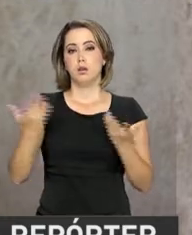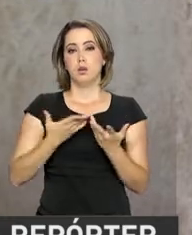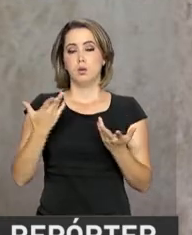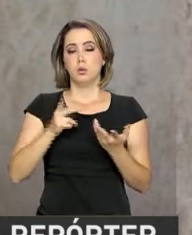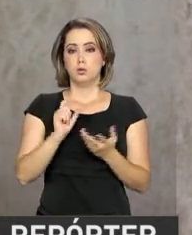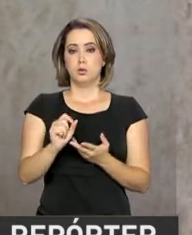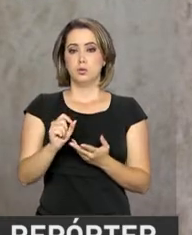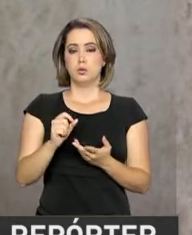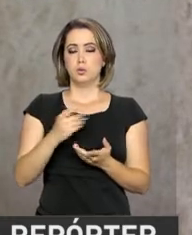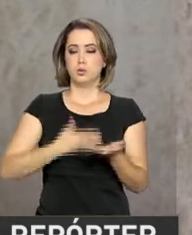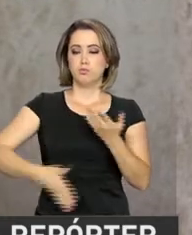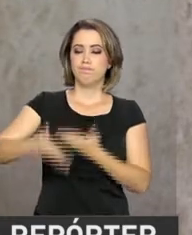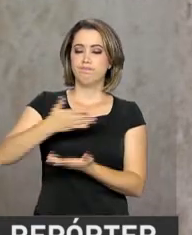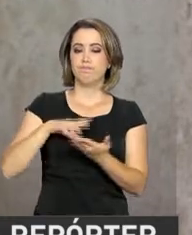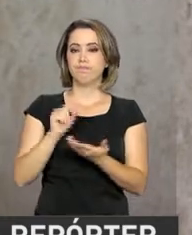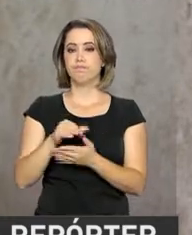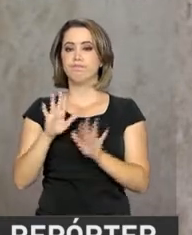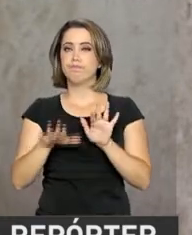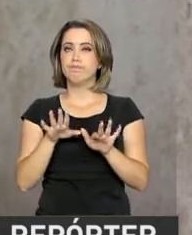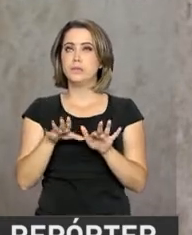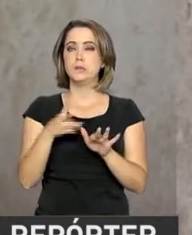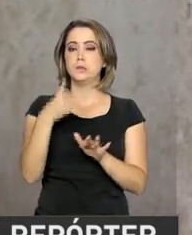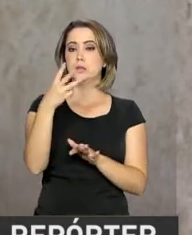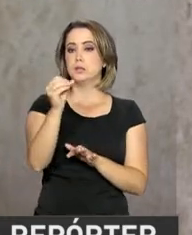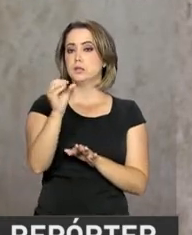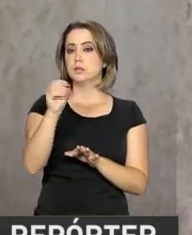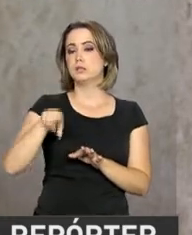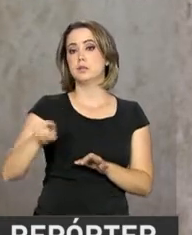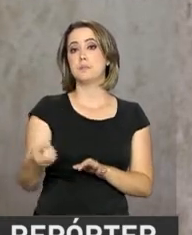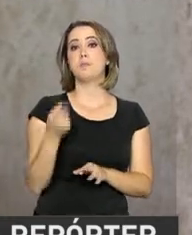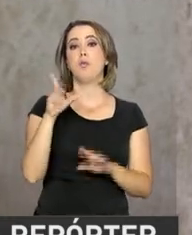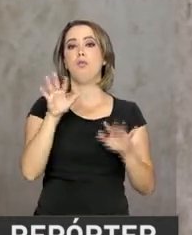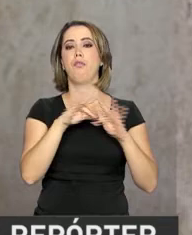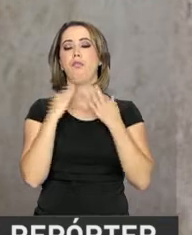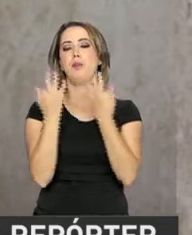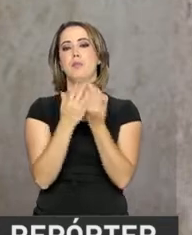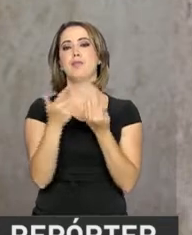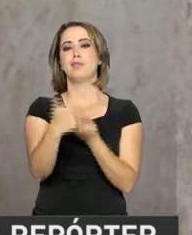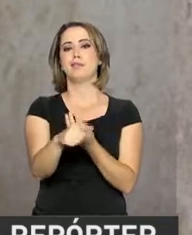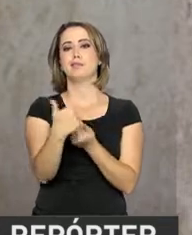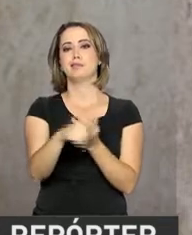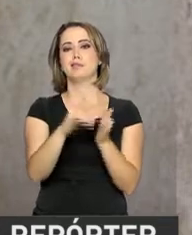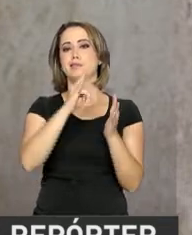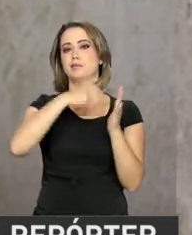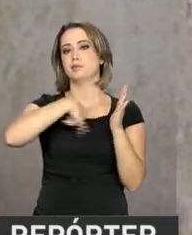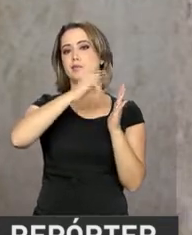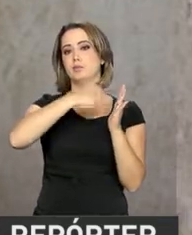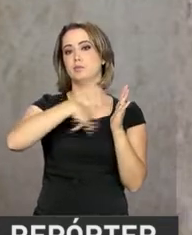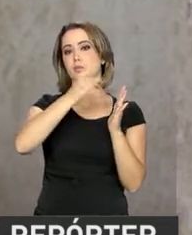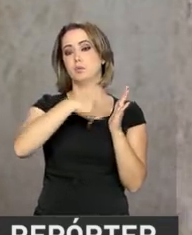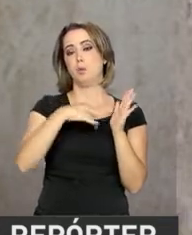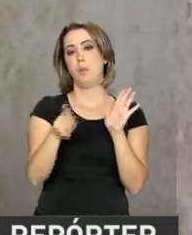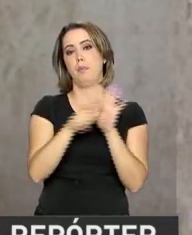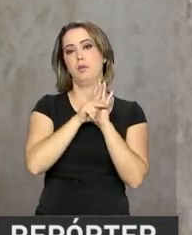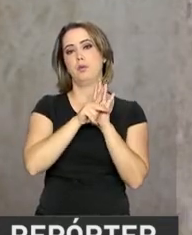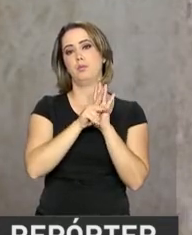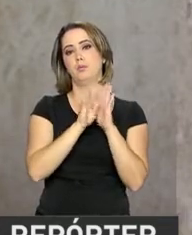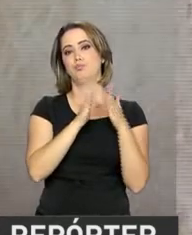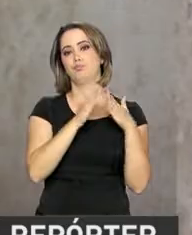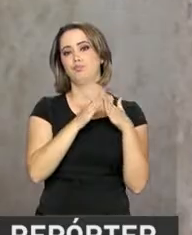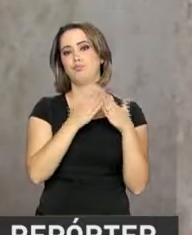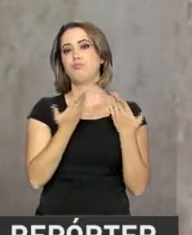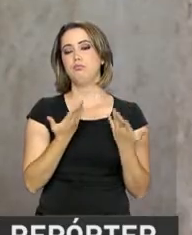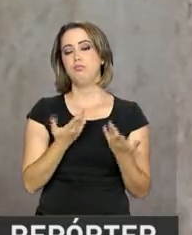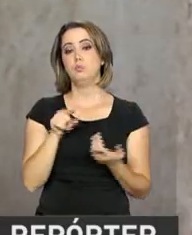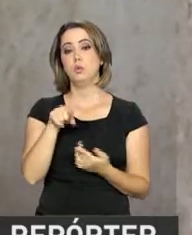alma e torno de 300 mil famílias que não conseguem ter o documento da sua